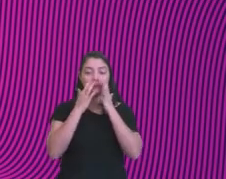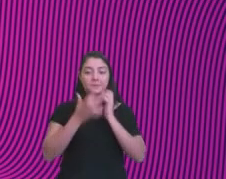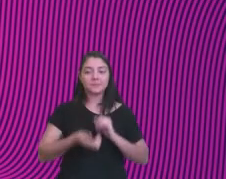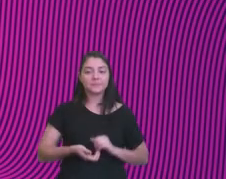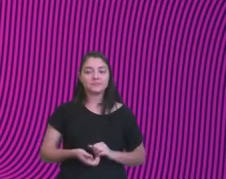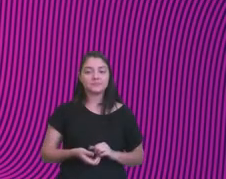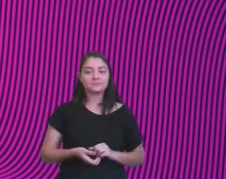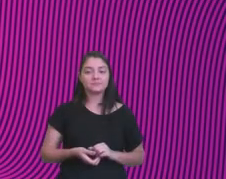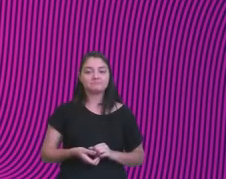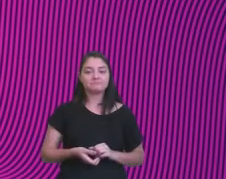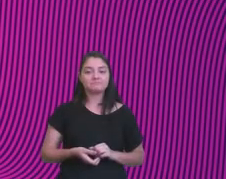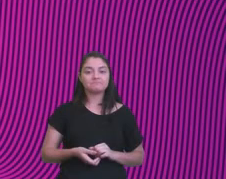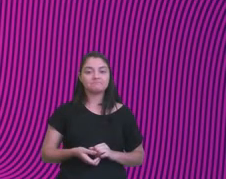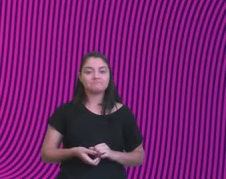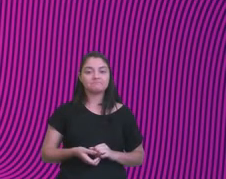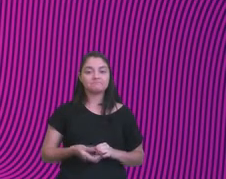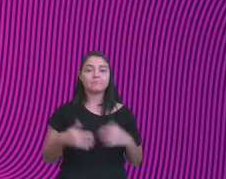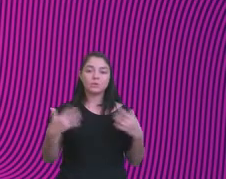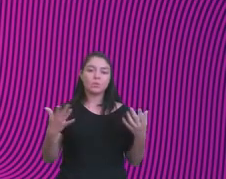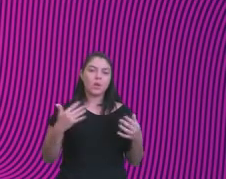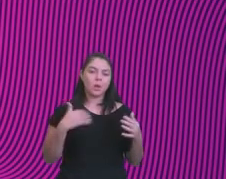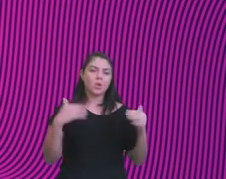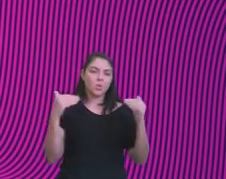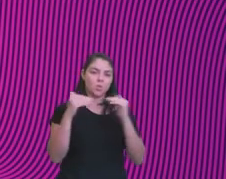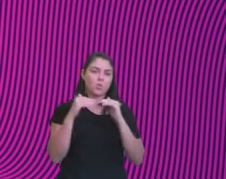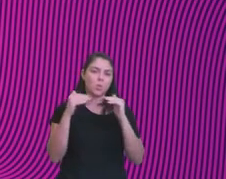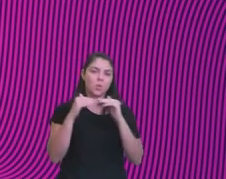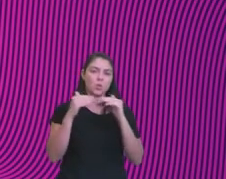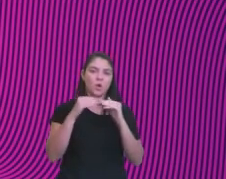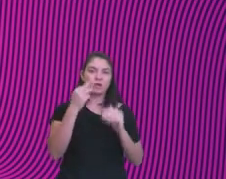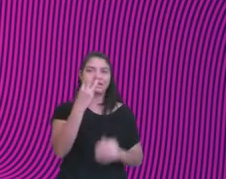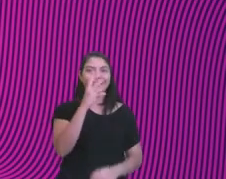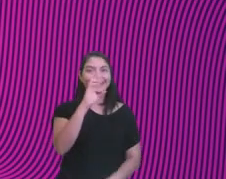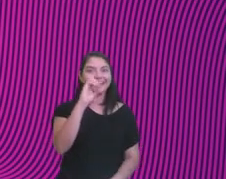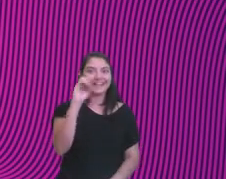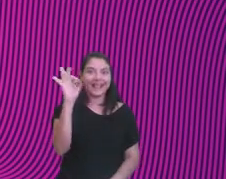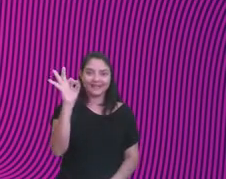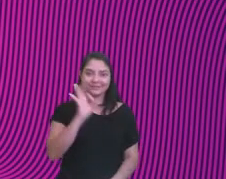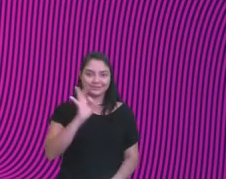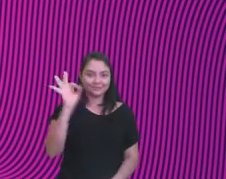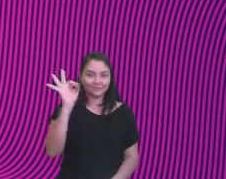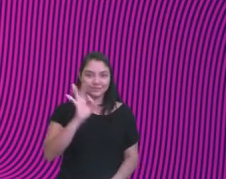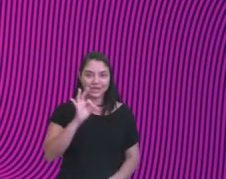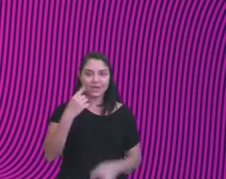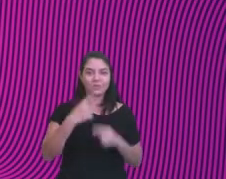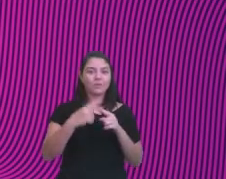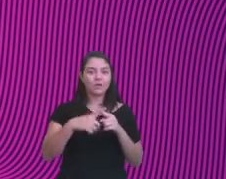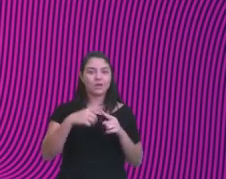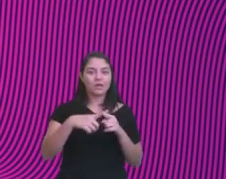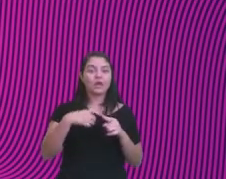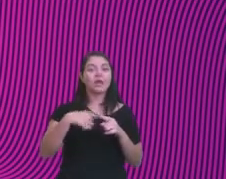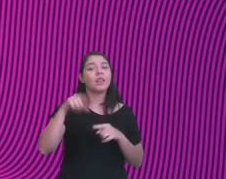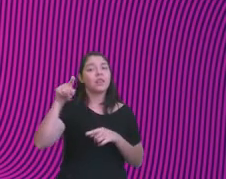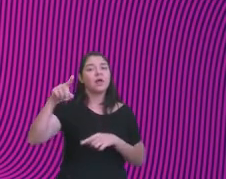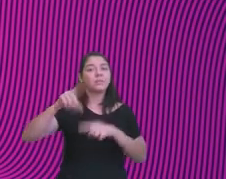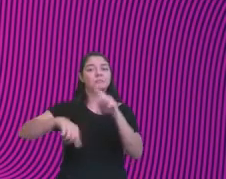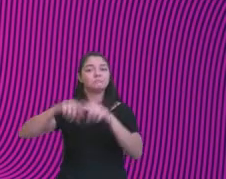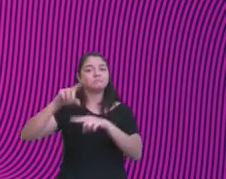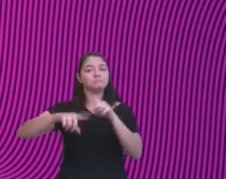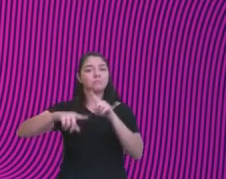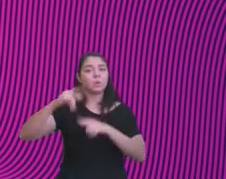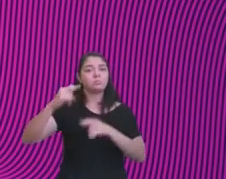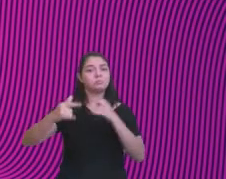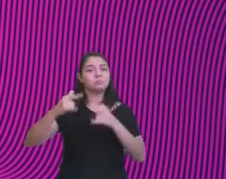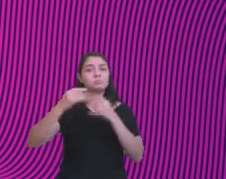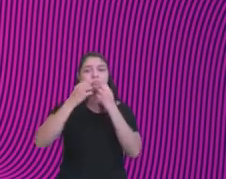Bom, eu concordo 300% com o Armando. A Watch and Wait é uma excelente ferramenta, seja aqueles tumores do